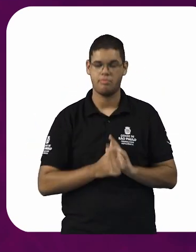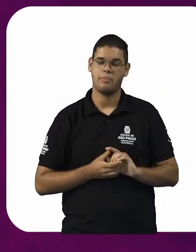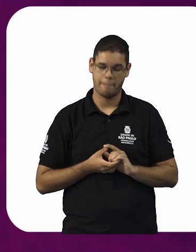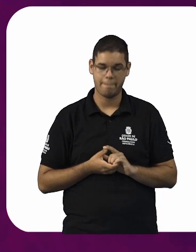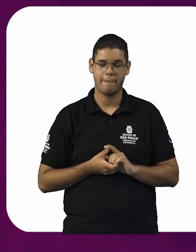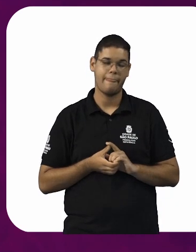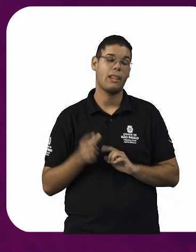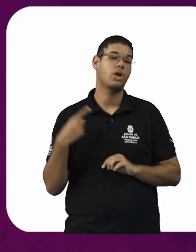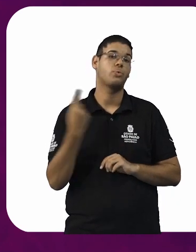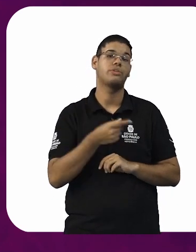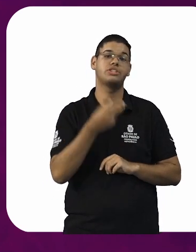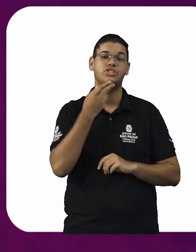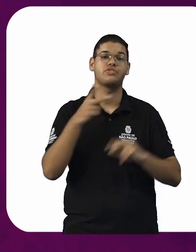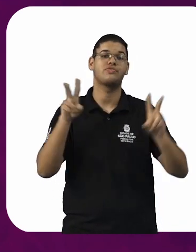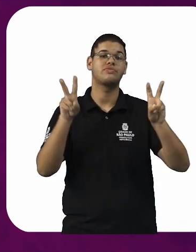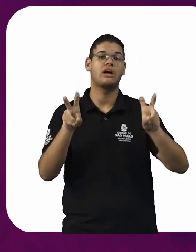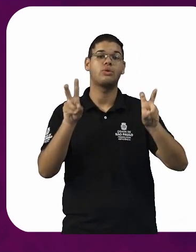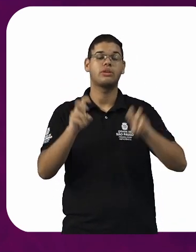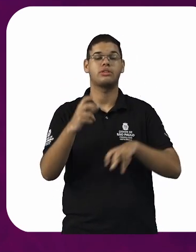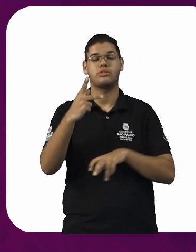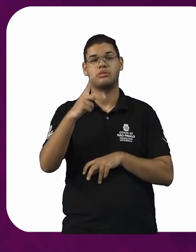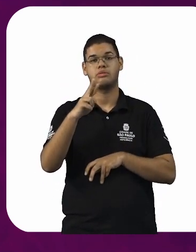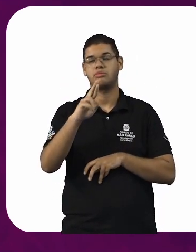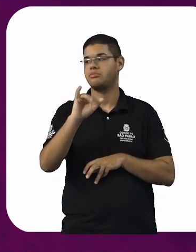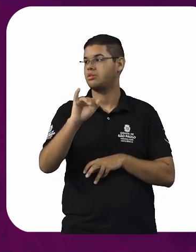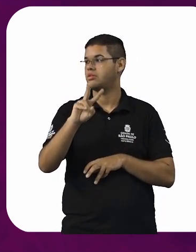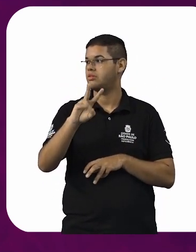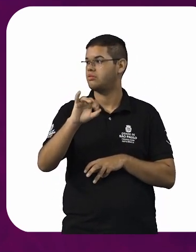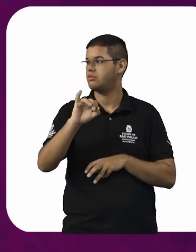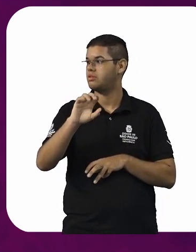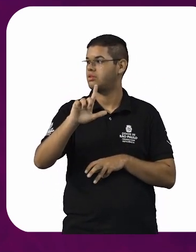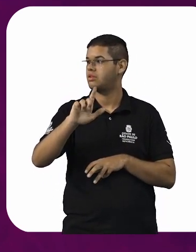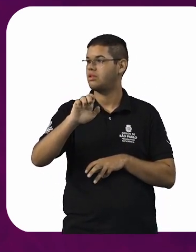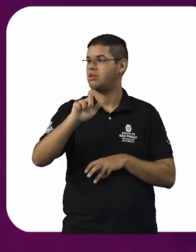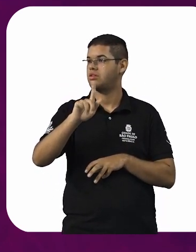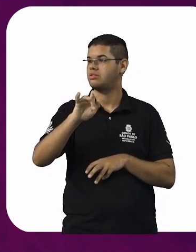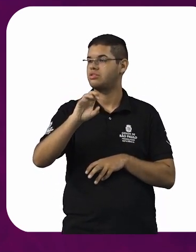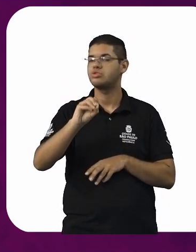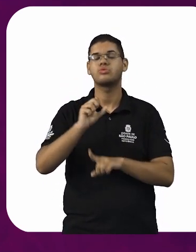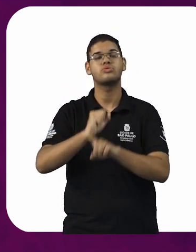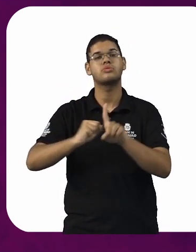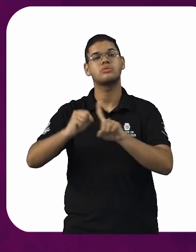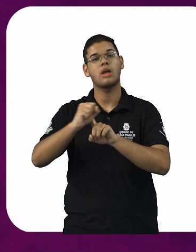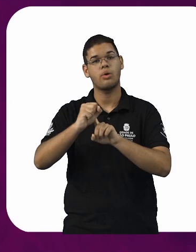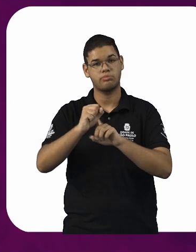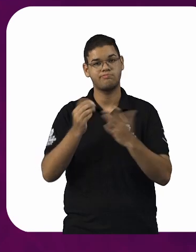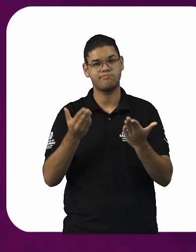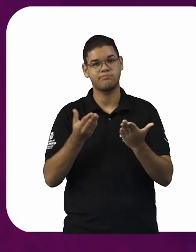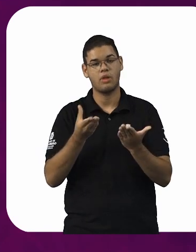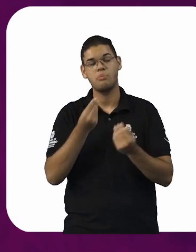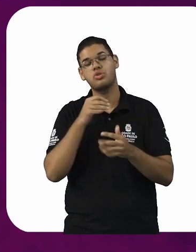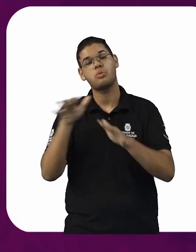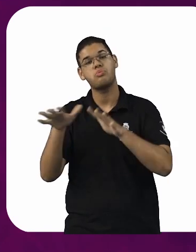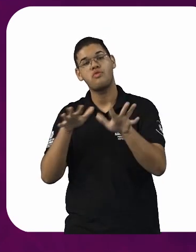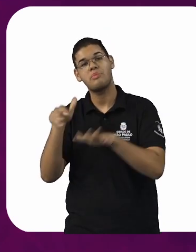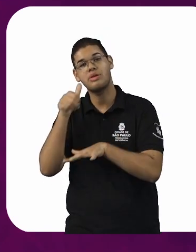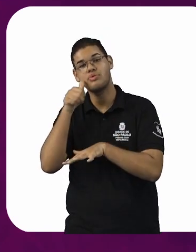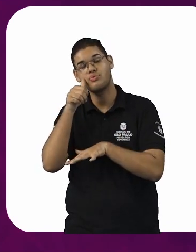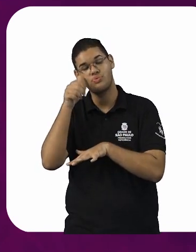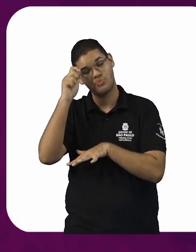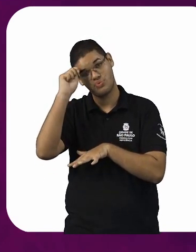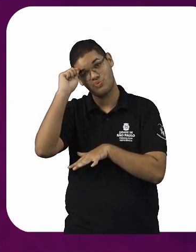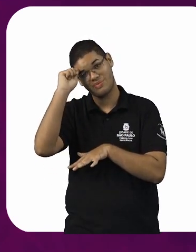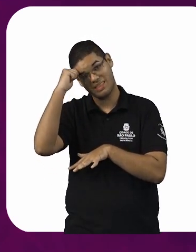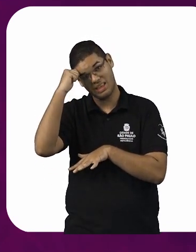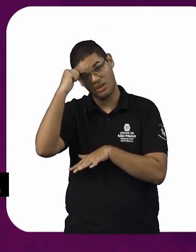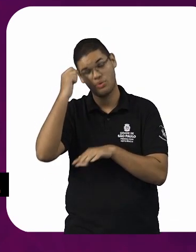quando a gente fala da questão do privilégio social. Foi muito pontuada com razão pelo movimento negro, mas que os outros movimentos